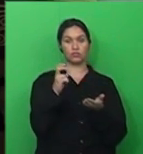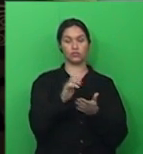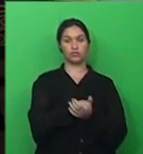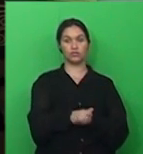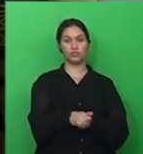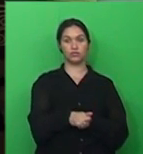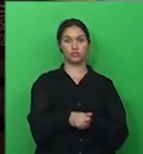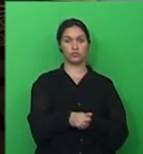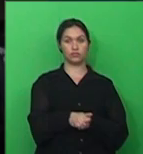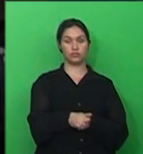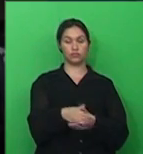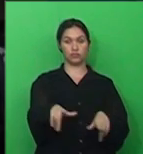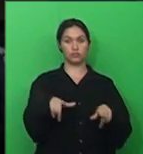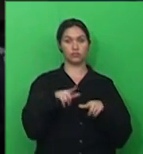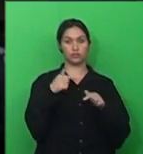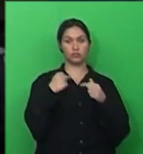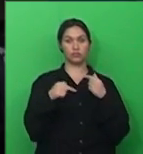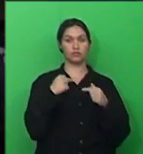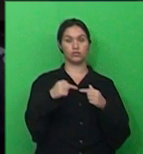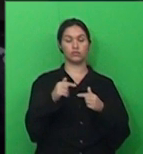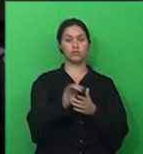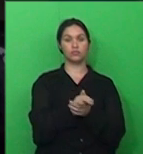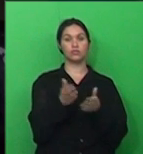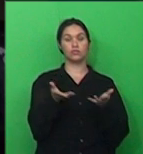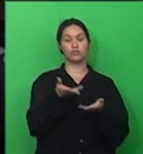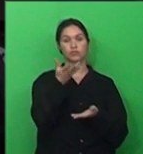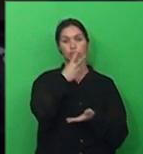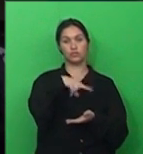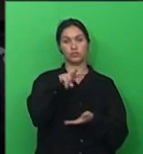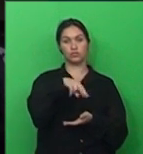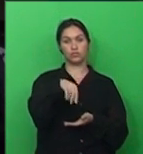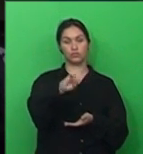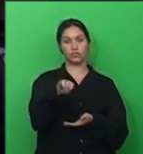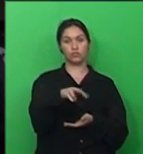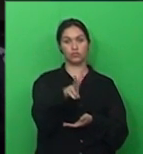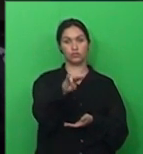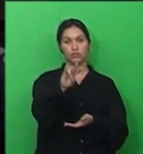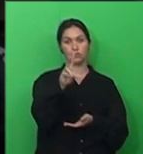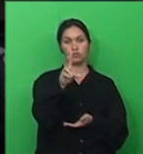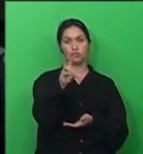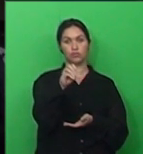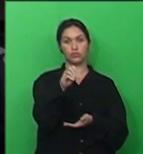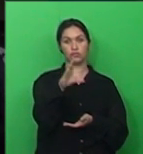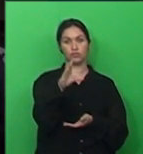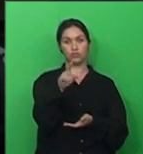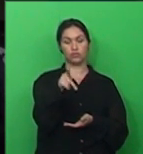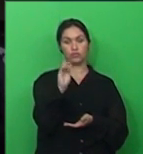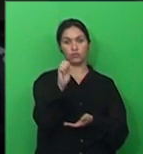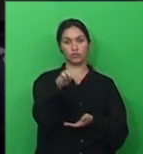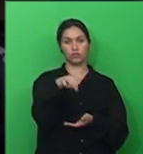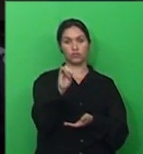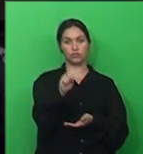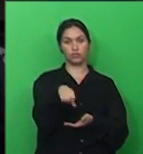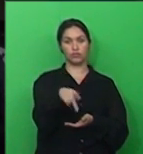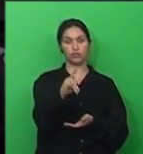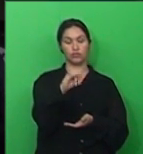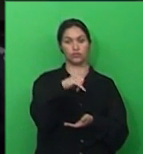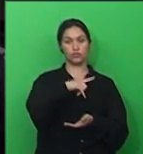atendimento. Requerimento está em discussão. Com a palavra, o autor do requerimento, vereador Júlio Kaminski. Vossa Excelência dispõe de 5